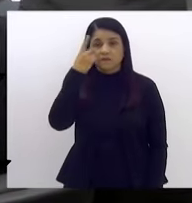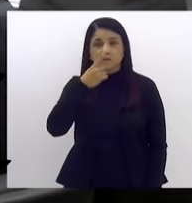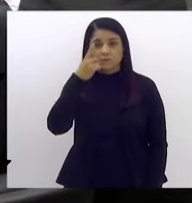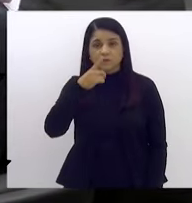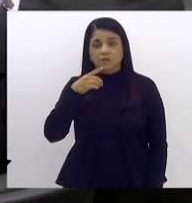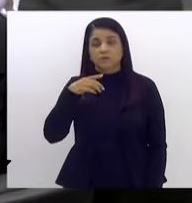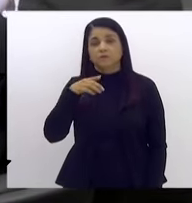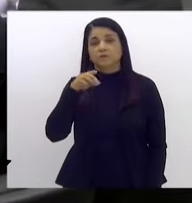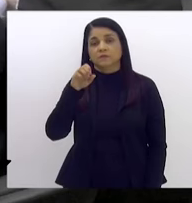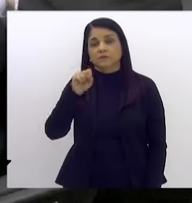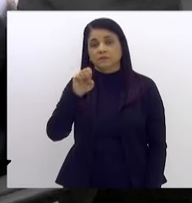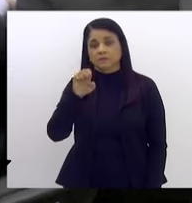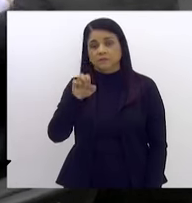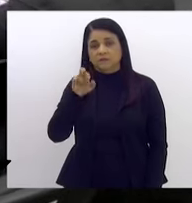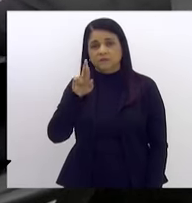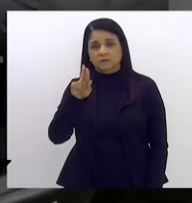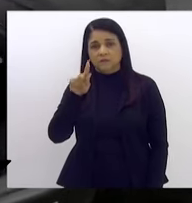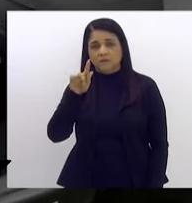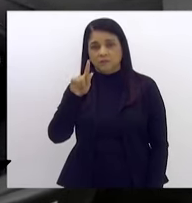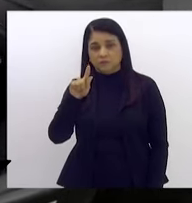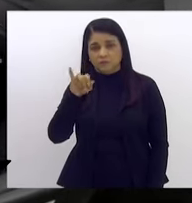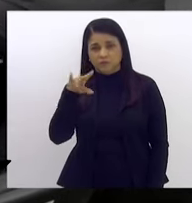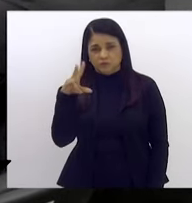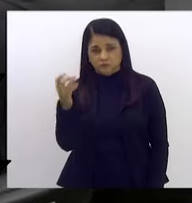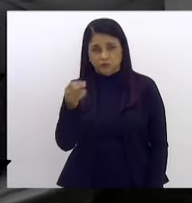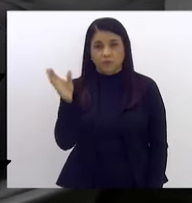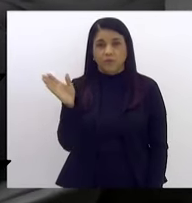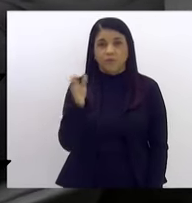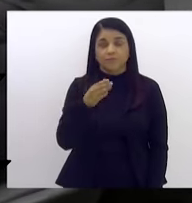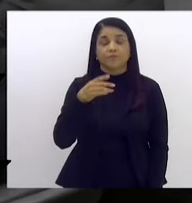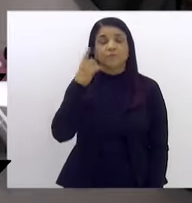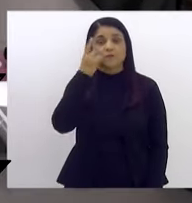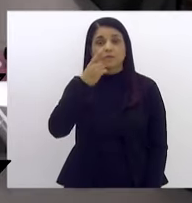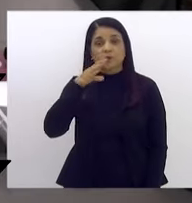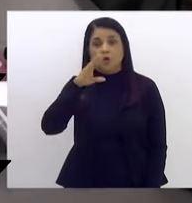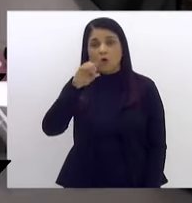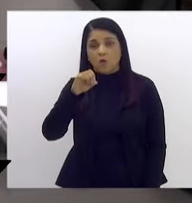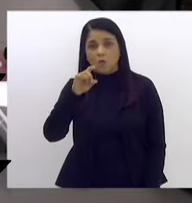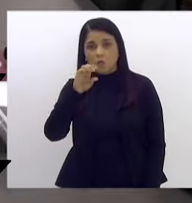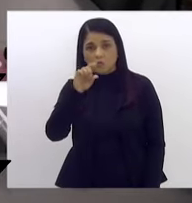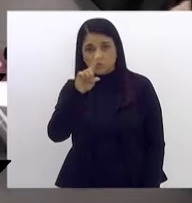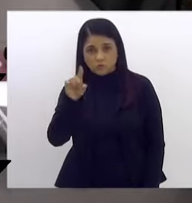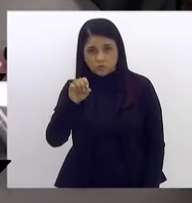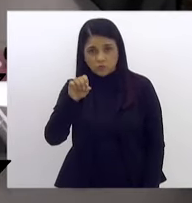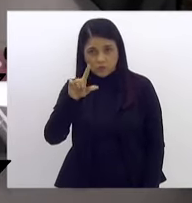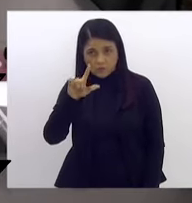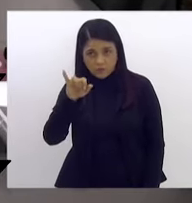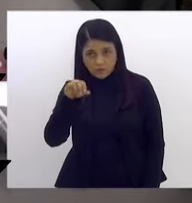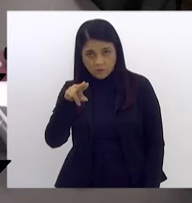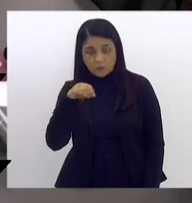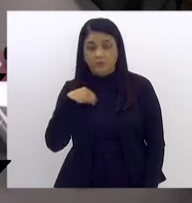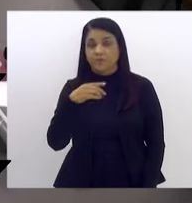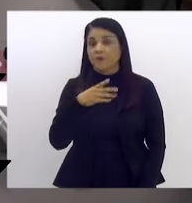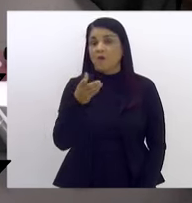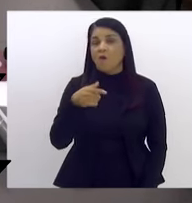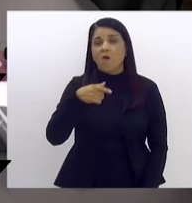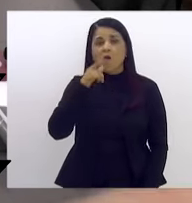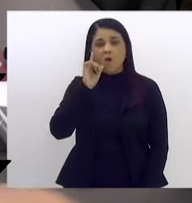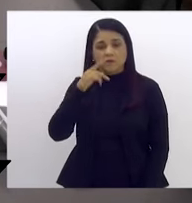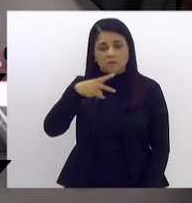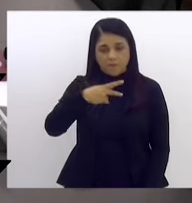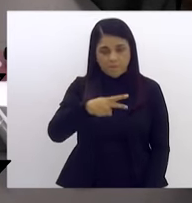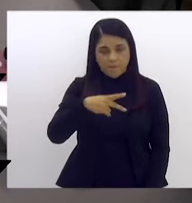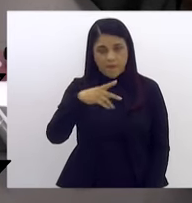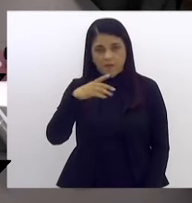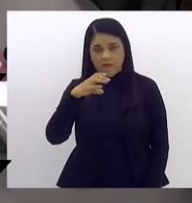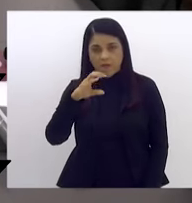Vinícius kolino que a PEC 45 que ontem foi aprovado pela